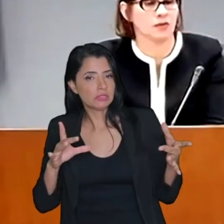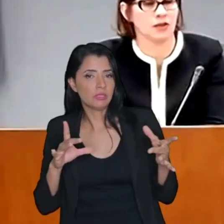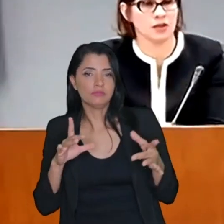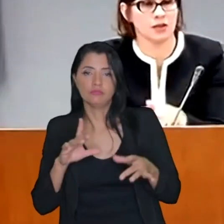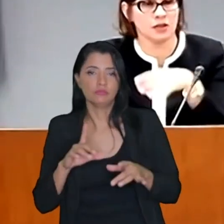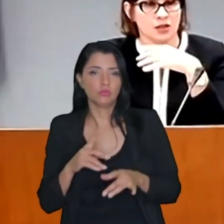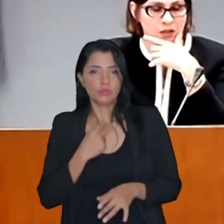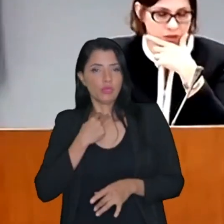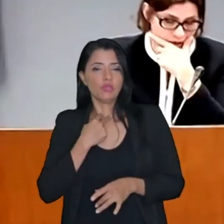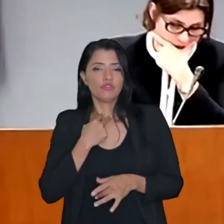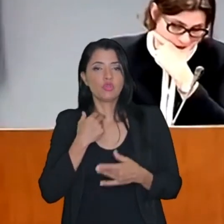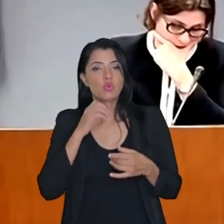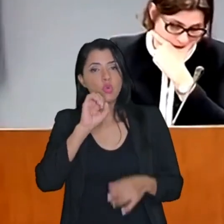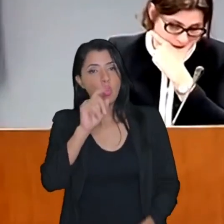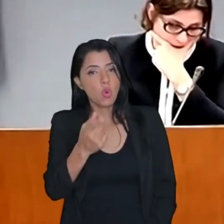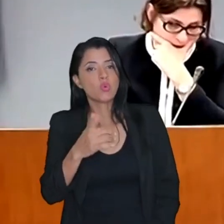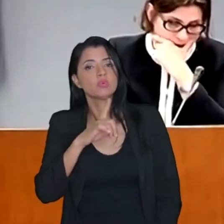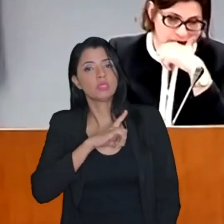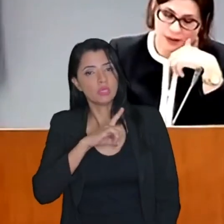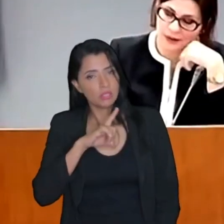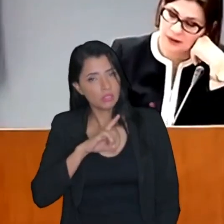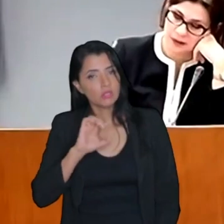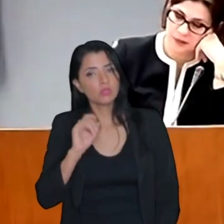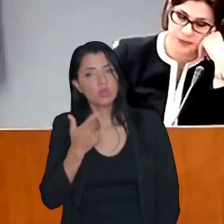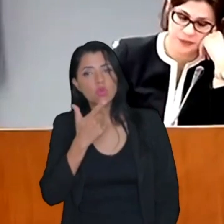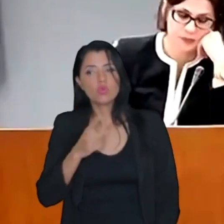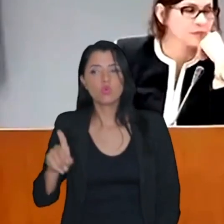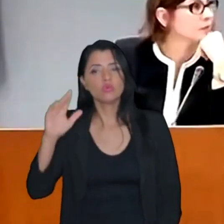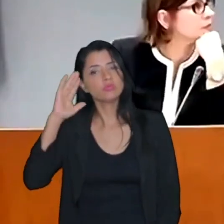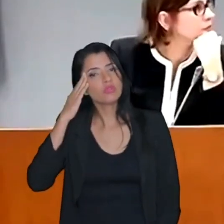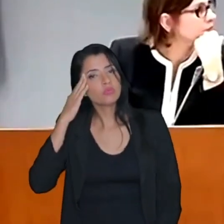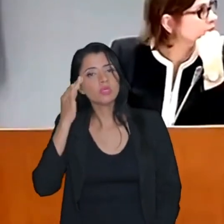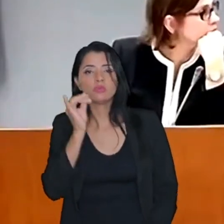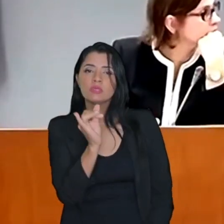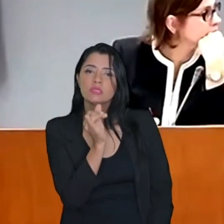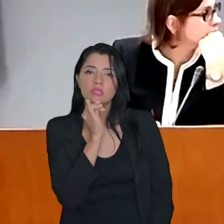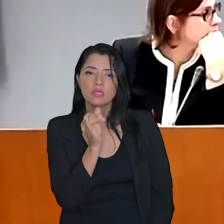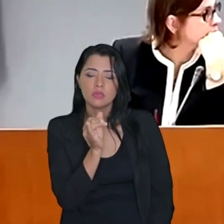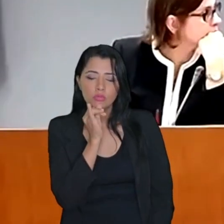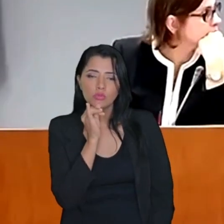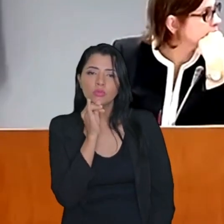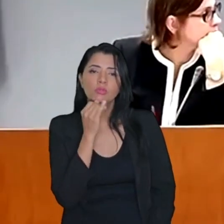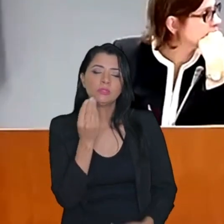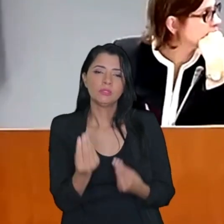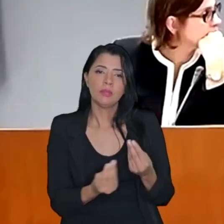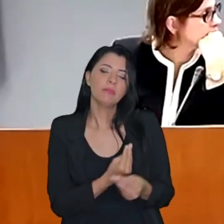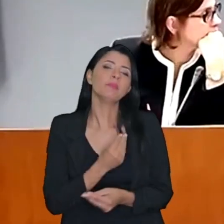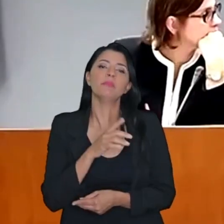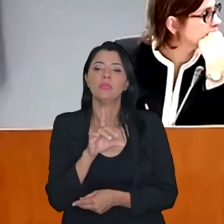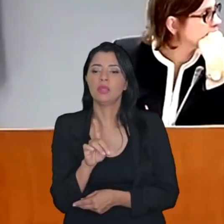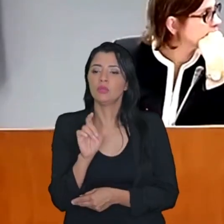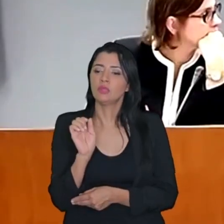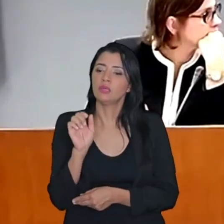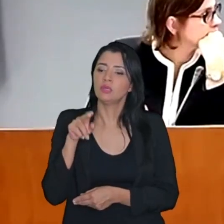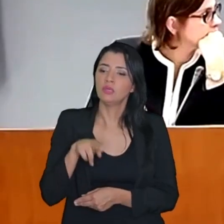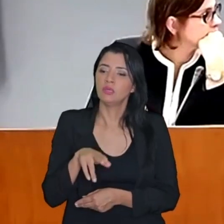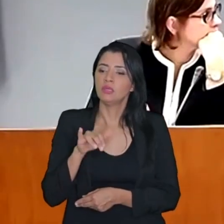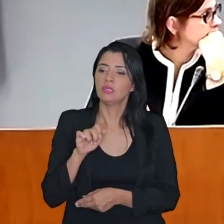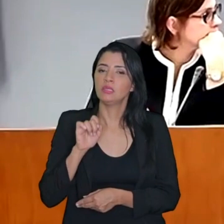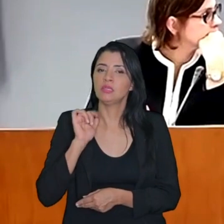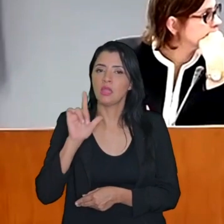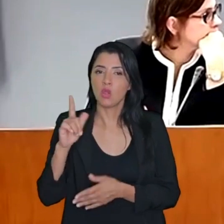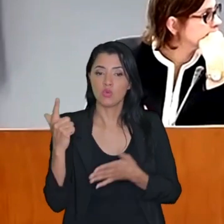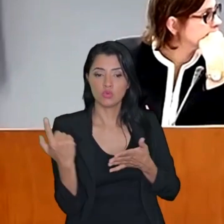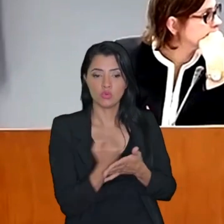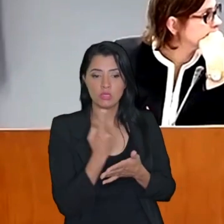autorizada mais. Ou a gente tem um outro entendimento, por exemplo, sustentado pelo Daniel Salgado, num